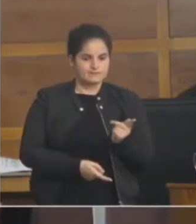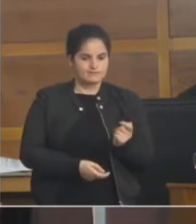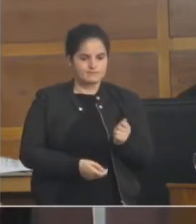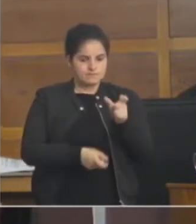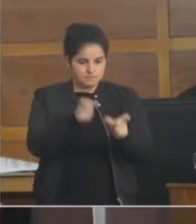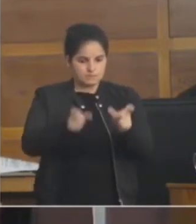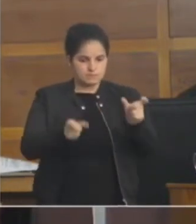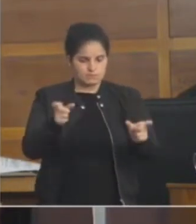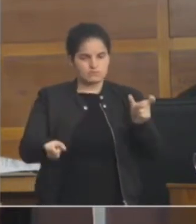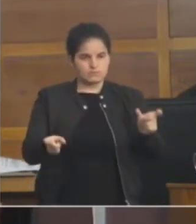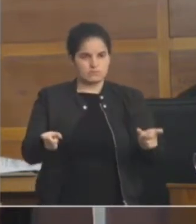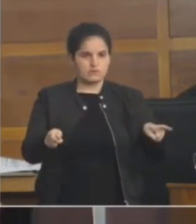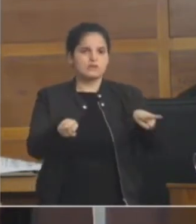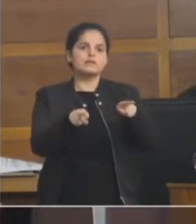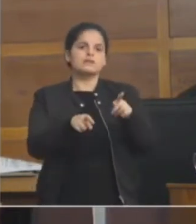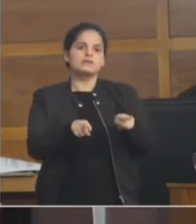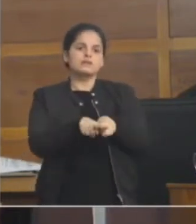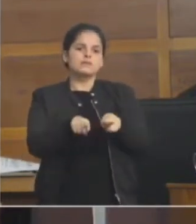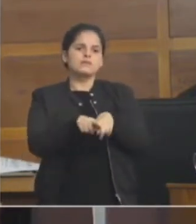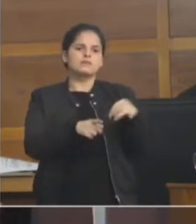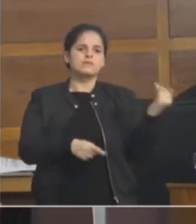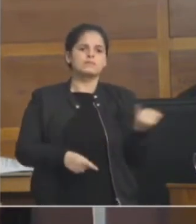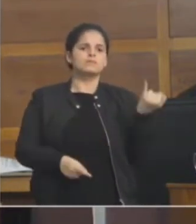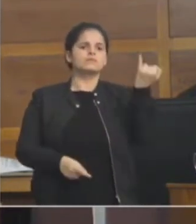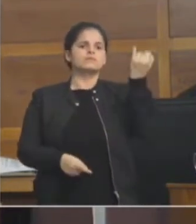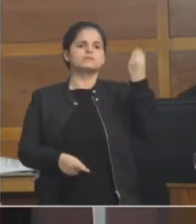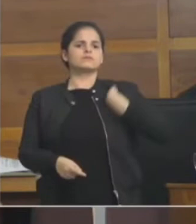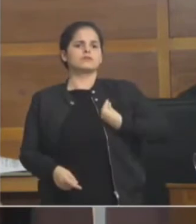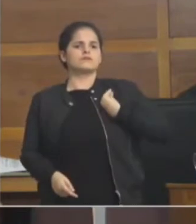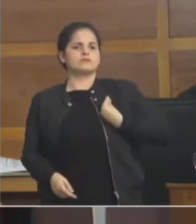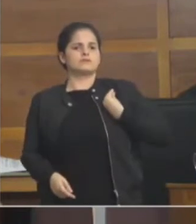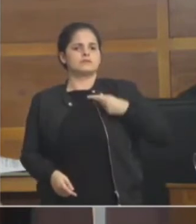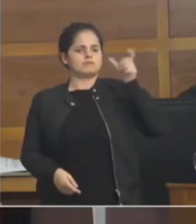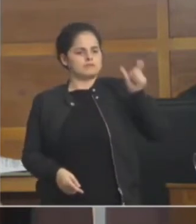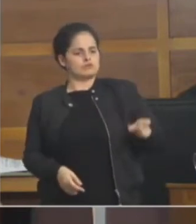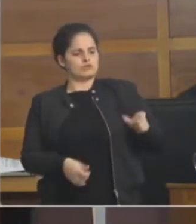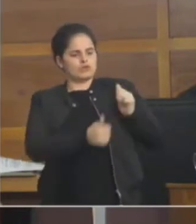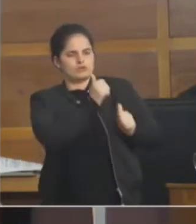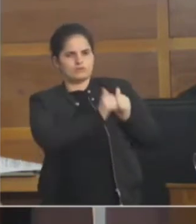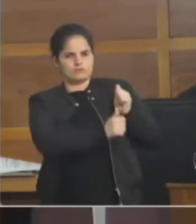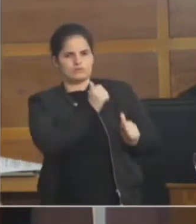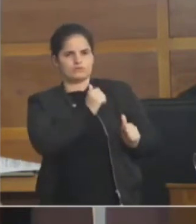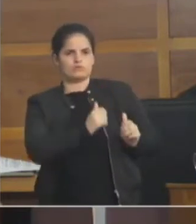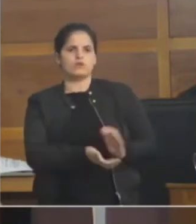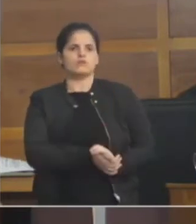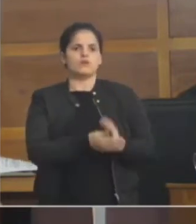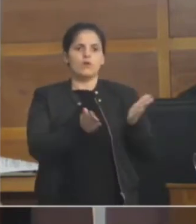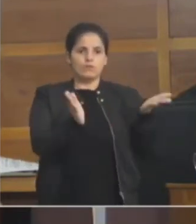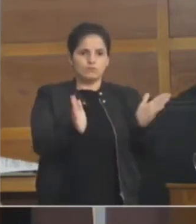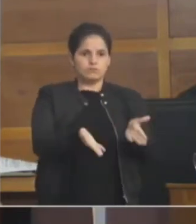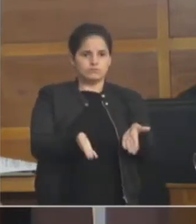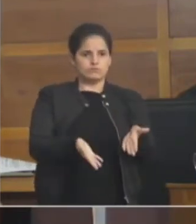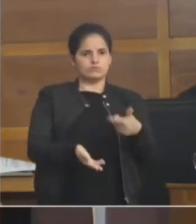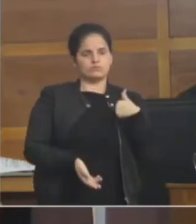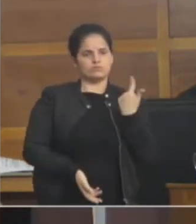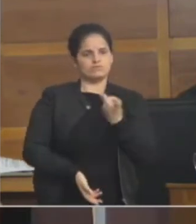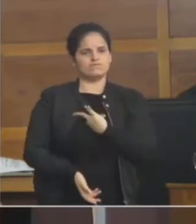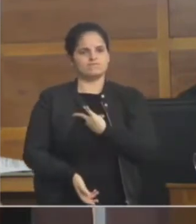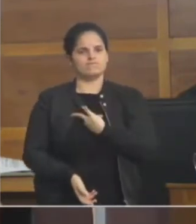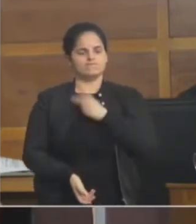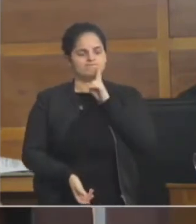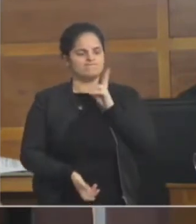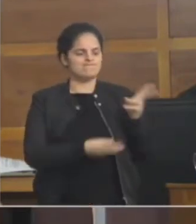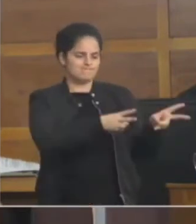são importantes na vida de um atleta hoje mais do que nunca a gente vê quanto eles